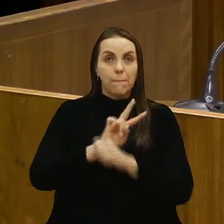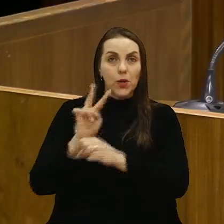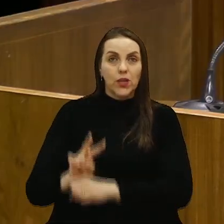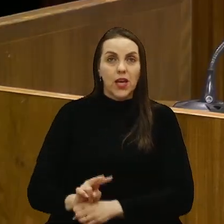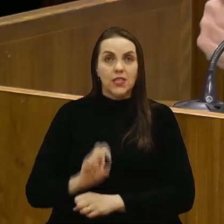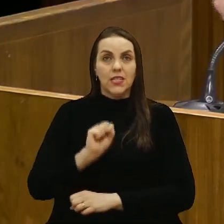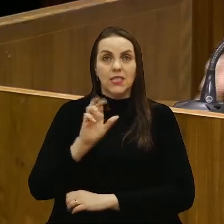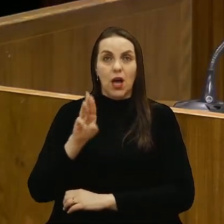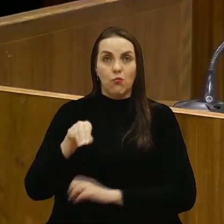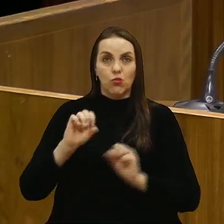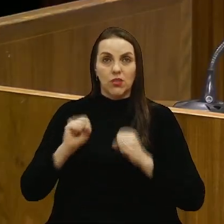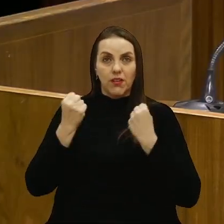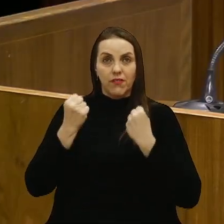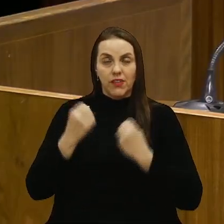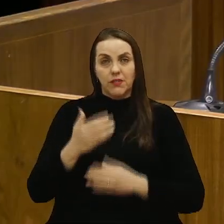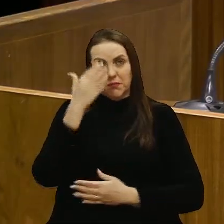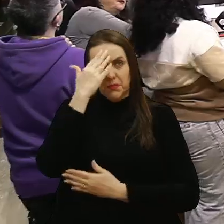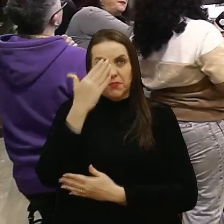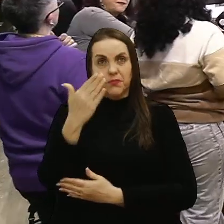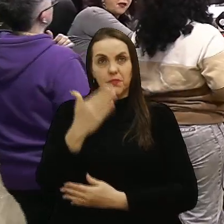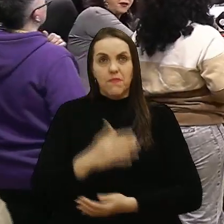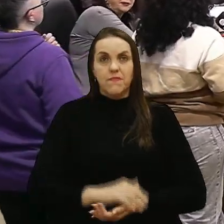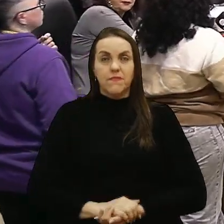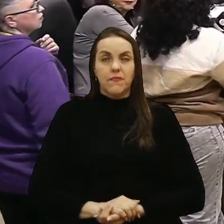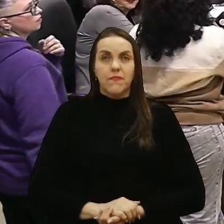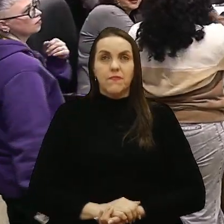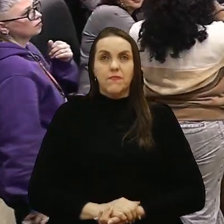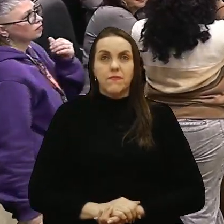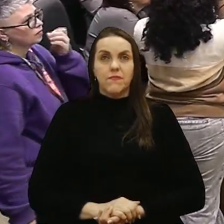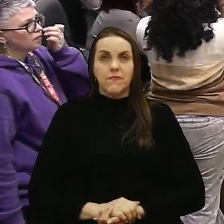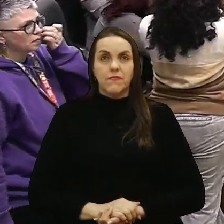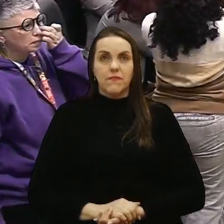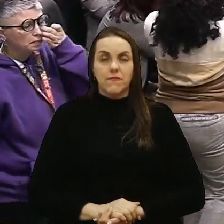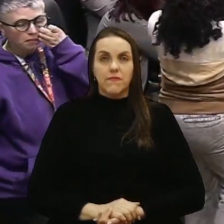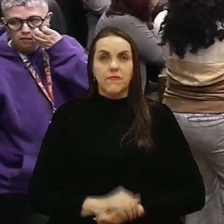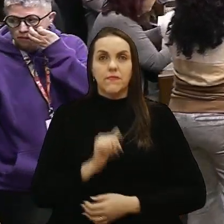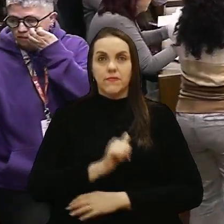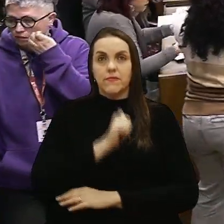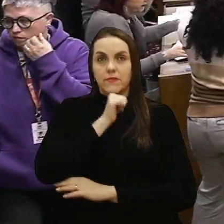defende. Muito obrigado. Obrigado. Nós vamos suspender a sessão.